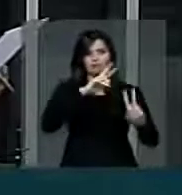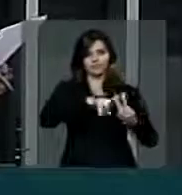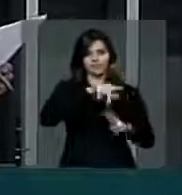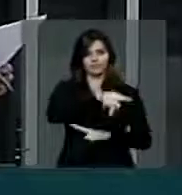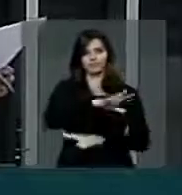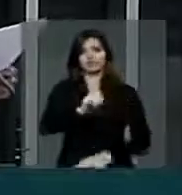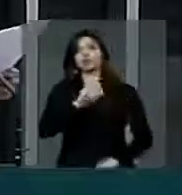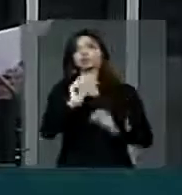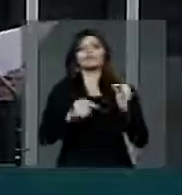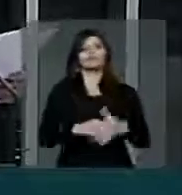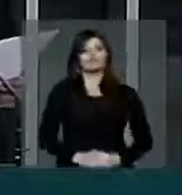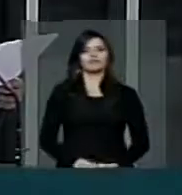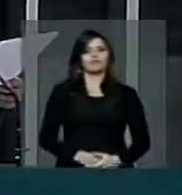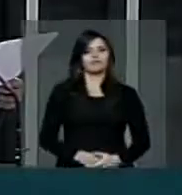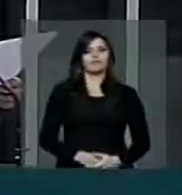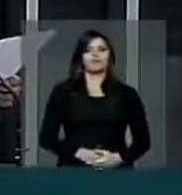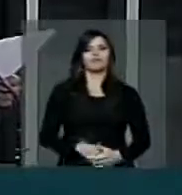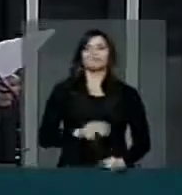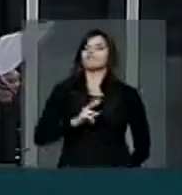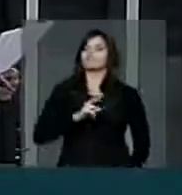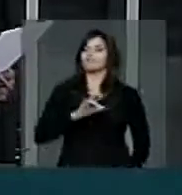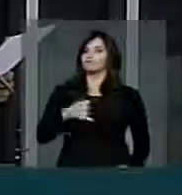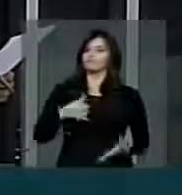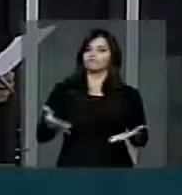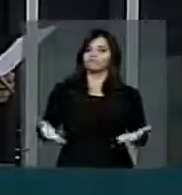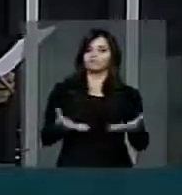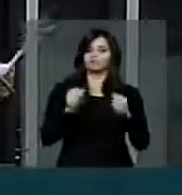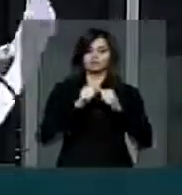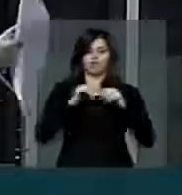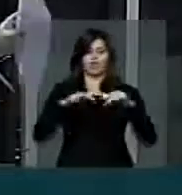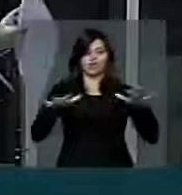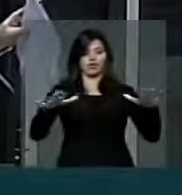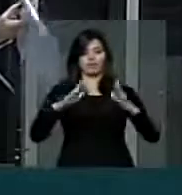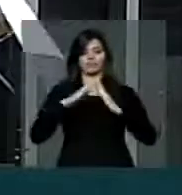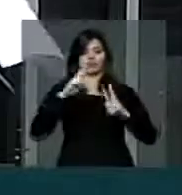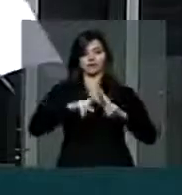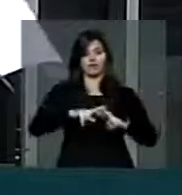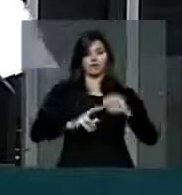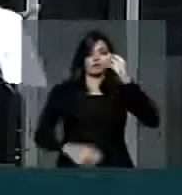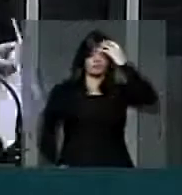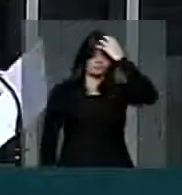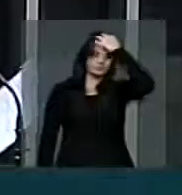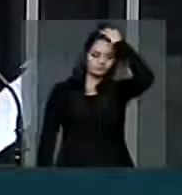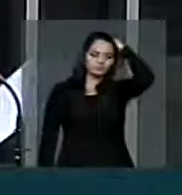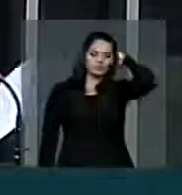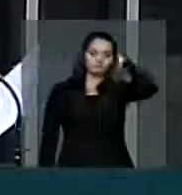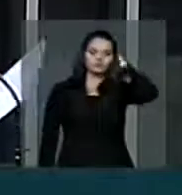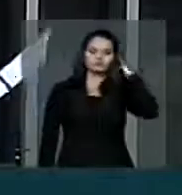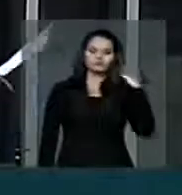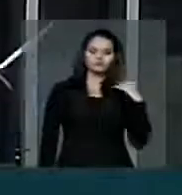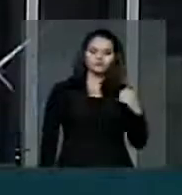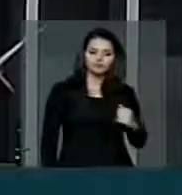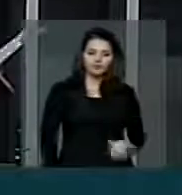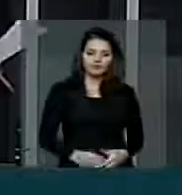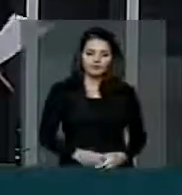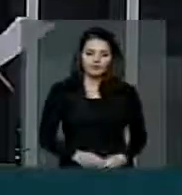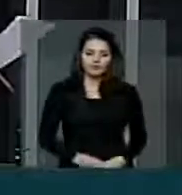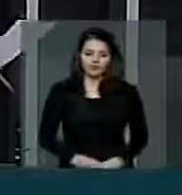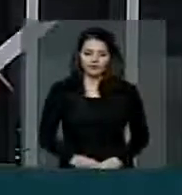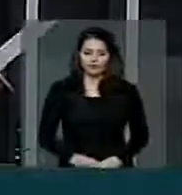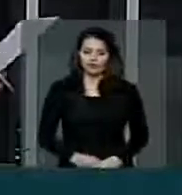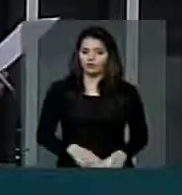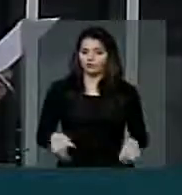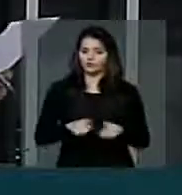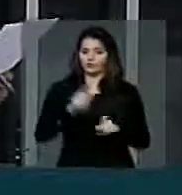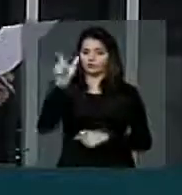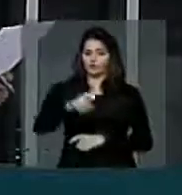vão investir forte na expansão do setor. Senhor presidente, apenas 2 parágrafos, obrigado. Aos